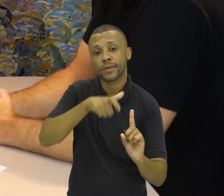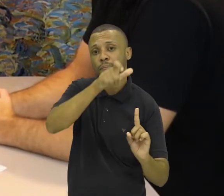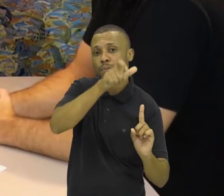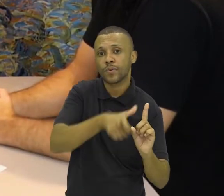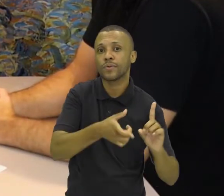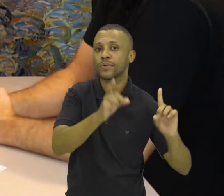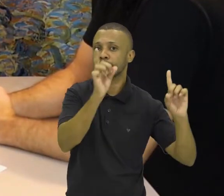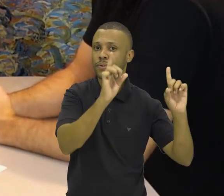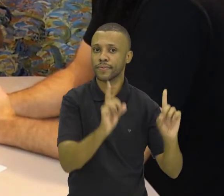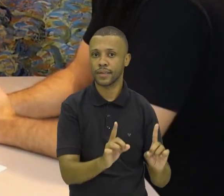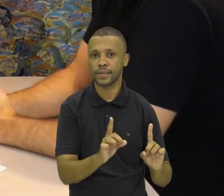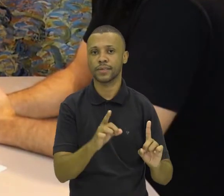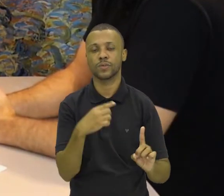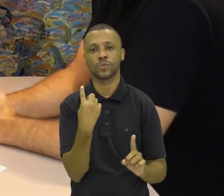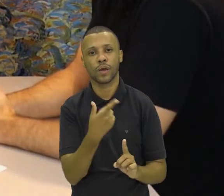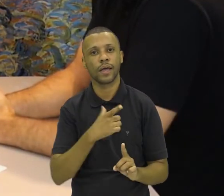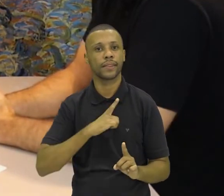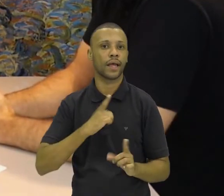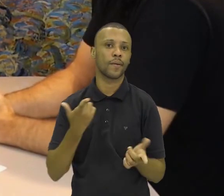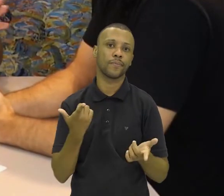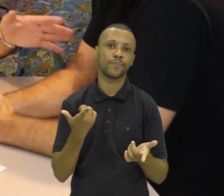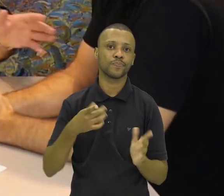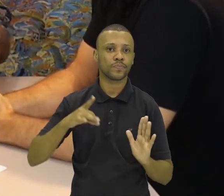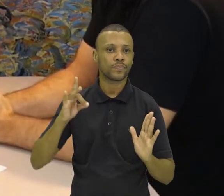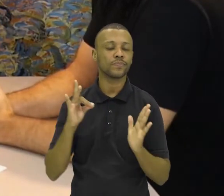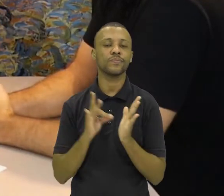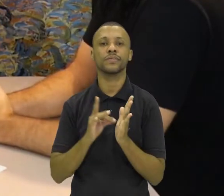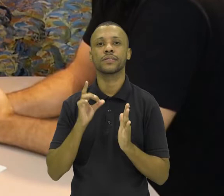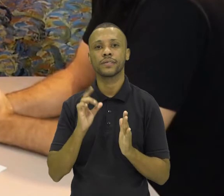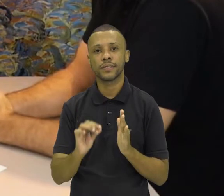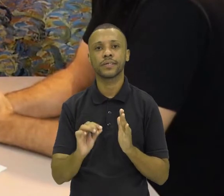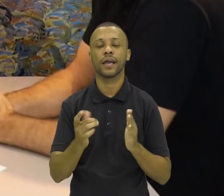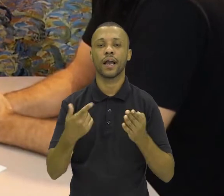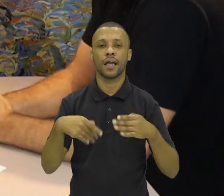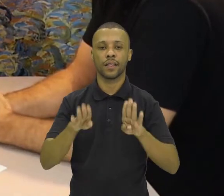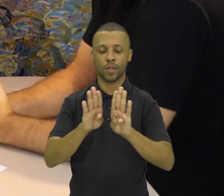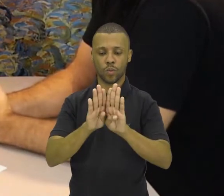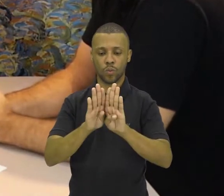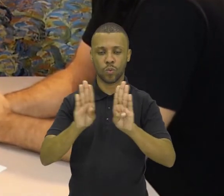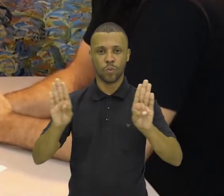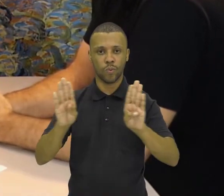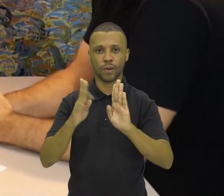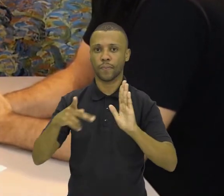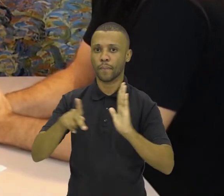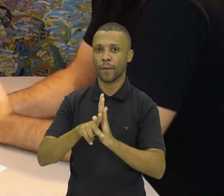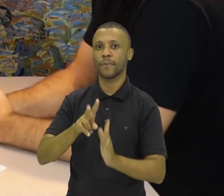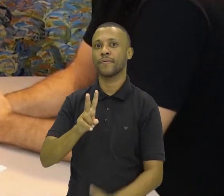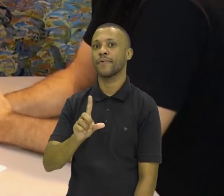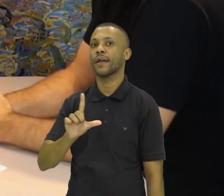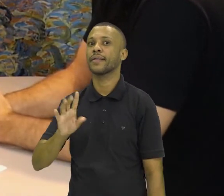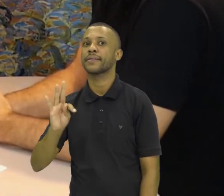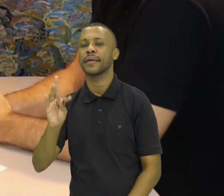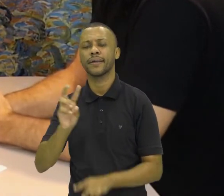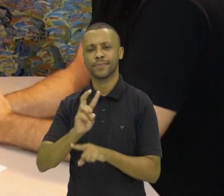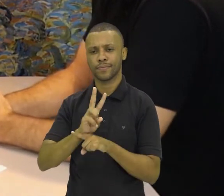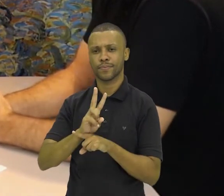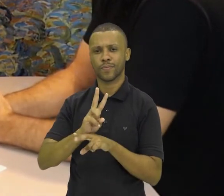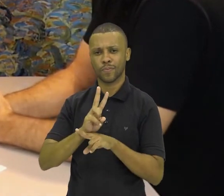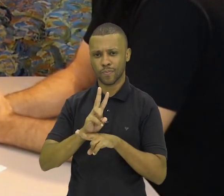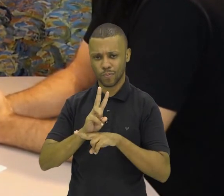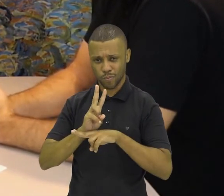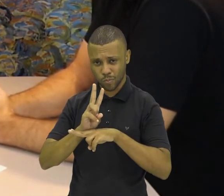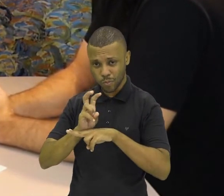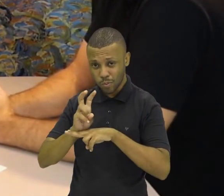condição que nós temos, com certeza as rampas do VLT seriam modificadas, com certeza